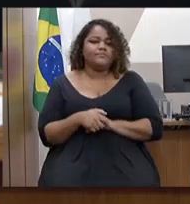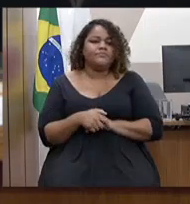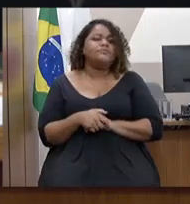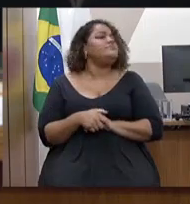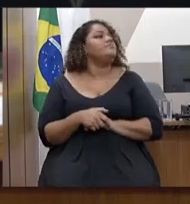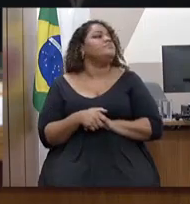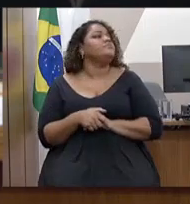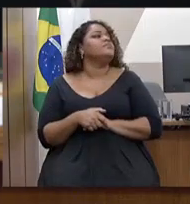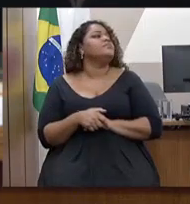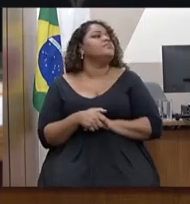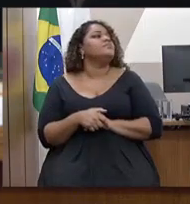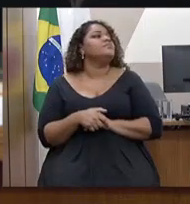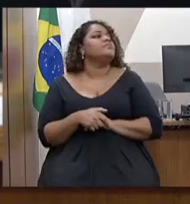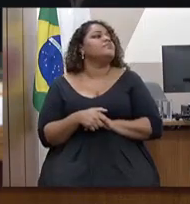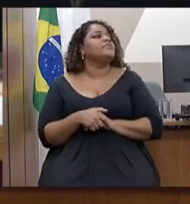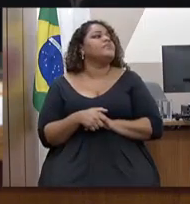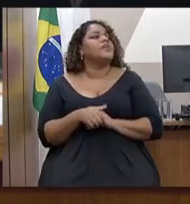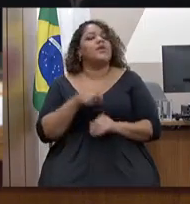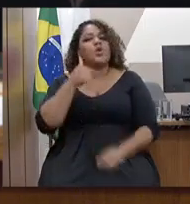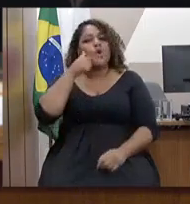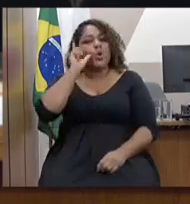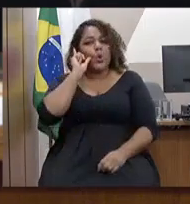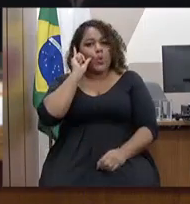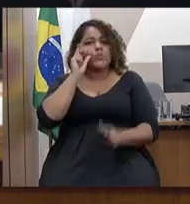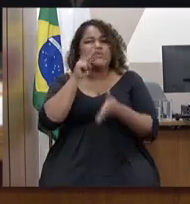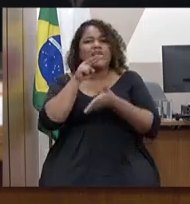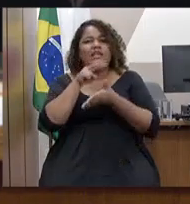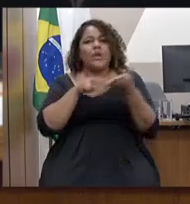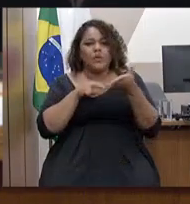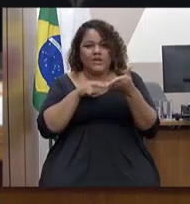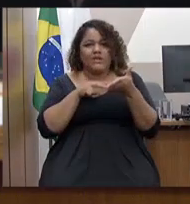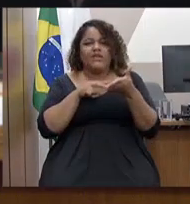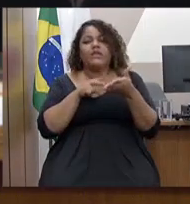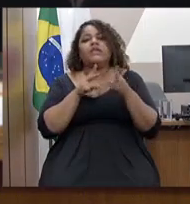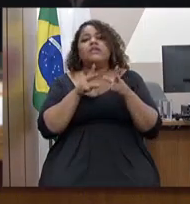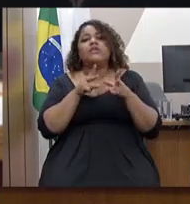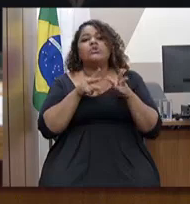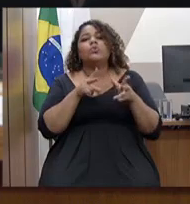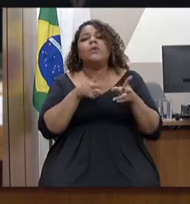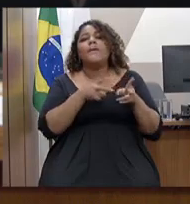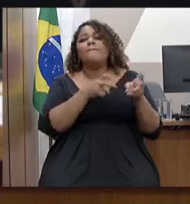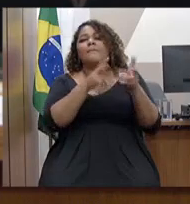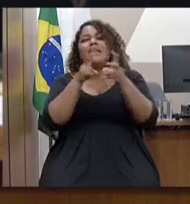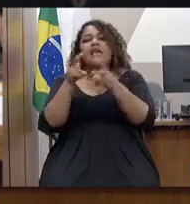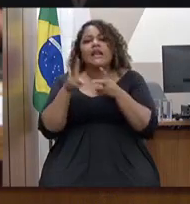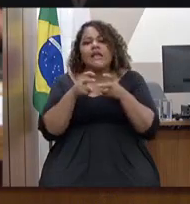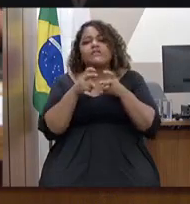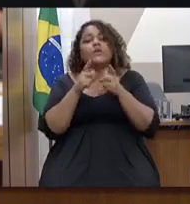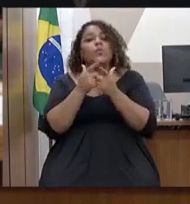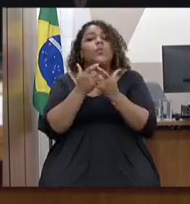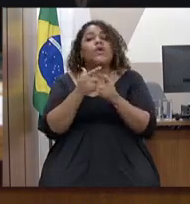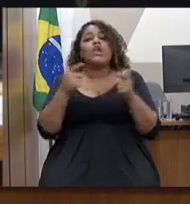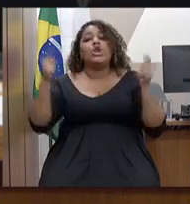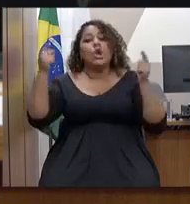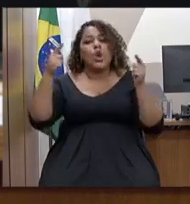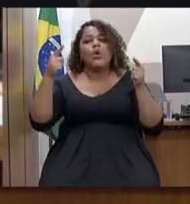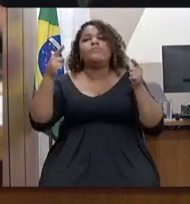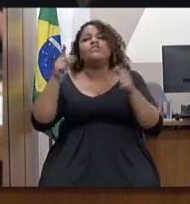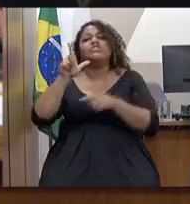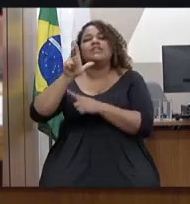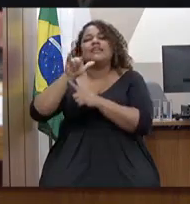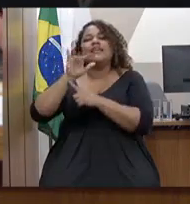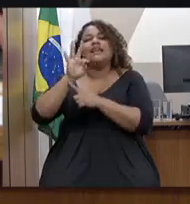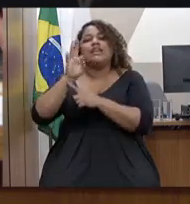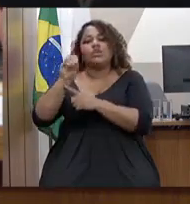ontem sobre a implantação de uma mineração enorme de lítio na região da do Jequitinhonha em Araçuaí tá E